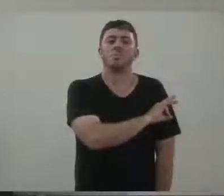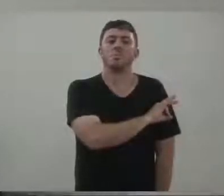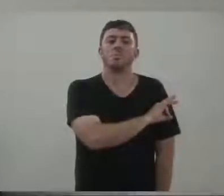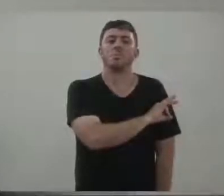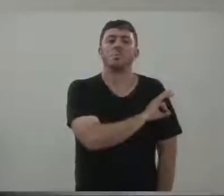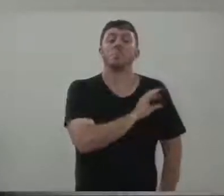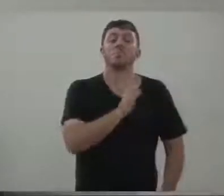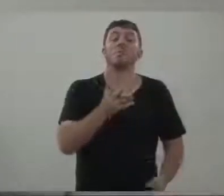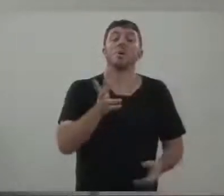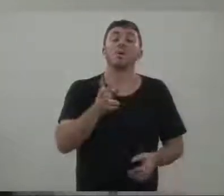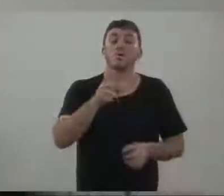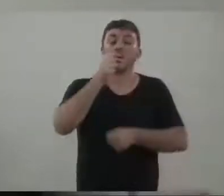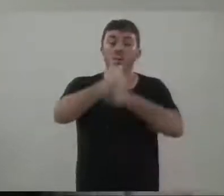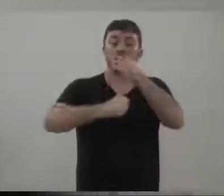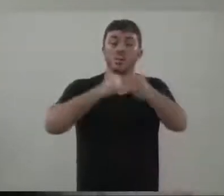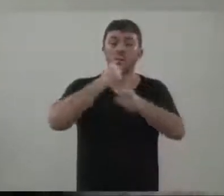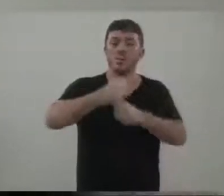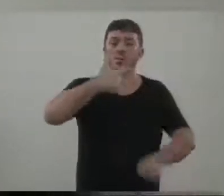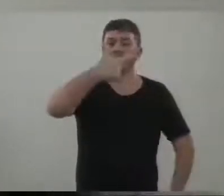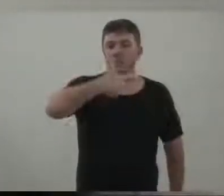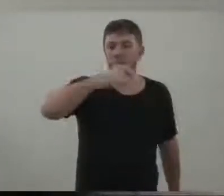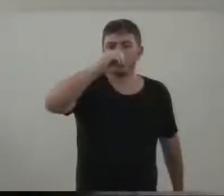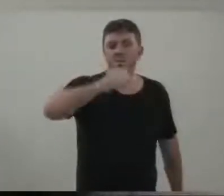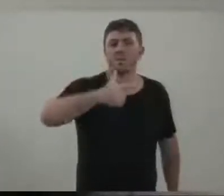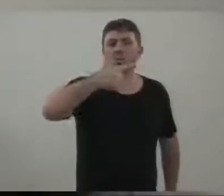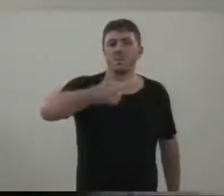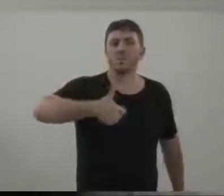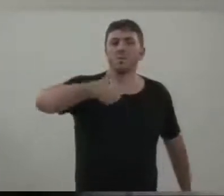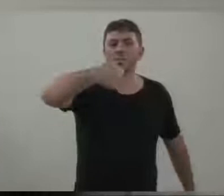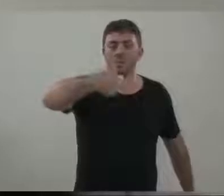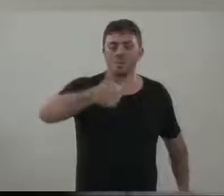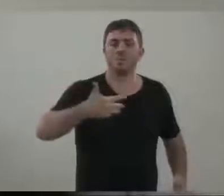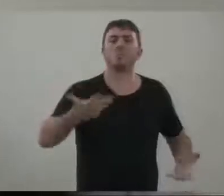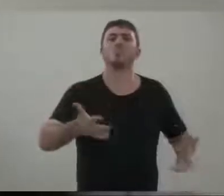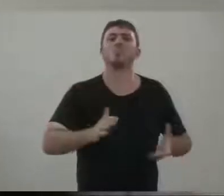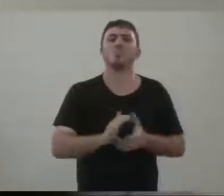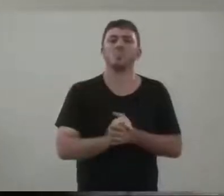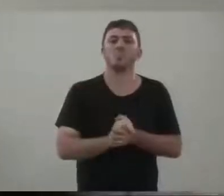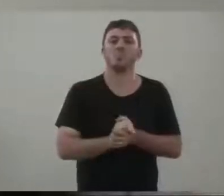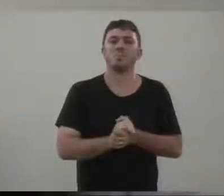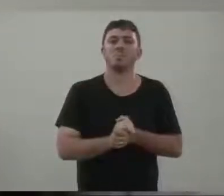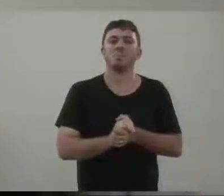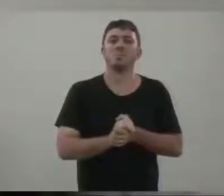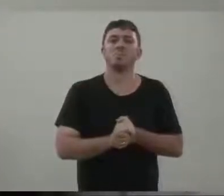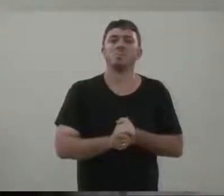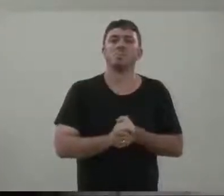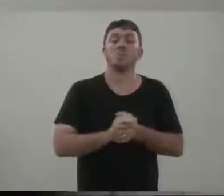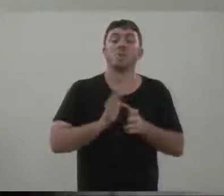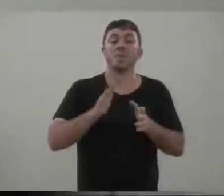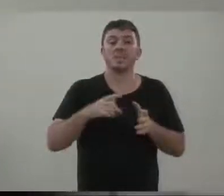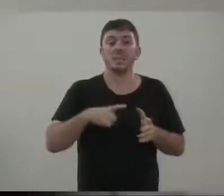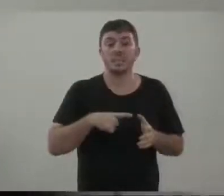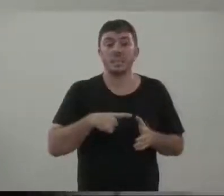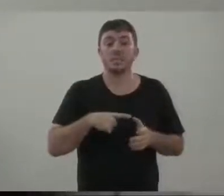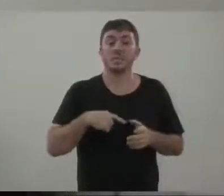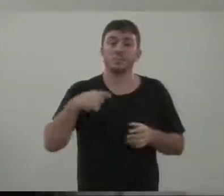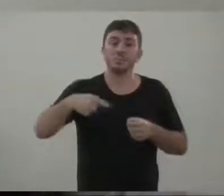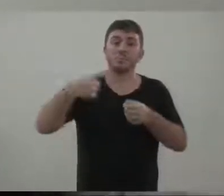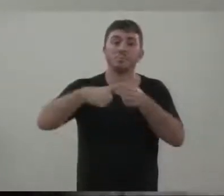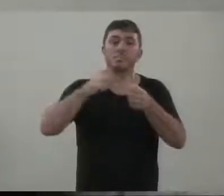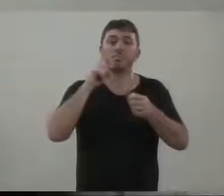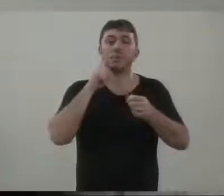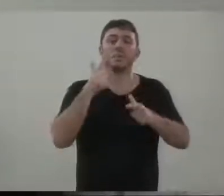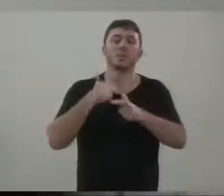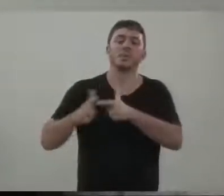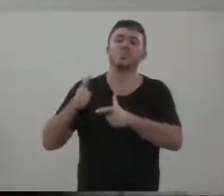de 2021, o que tudo indica será uma máquina pública com muitos problemas, né? Mas não vai dar